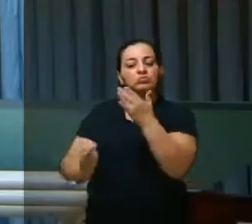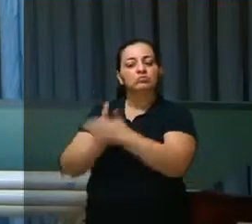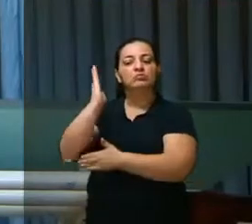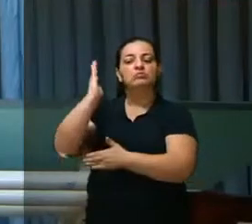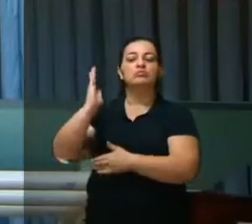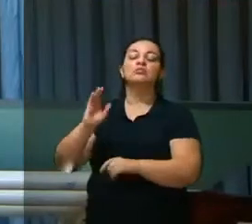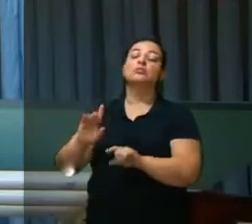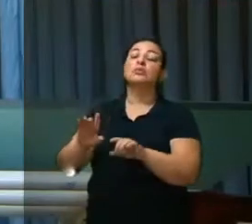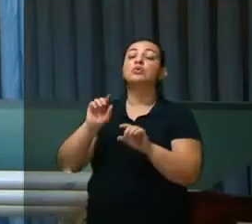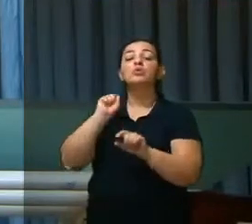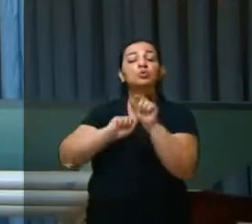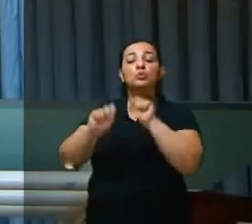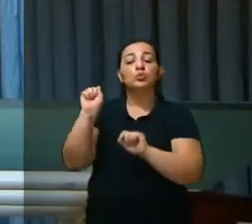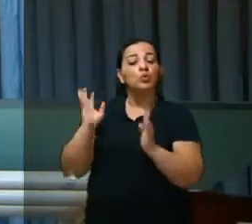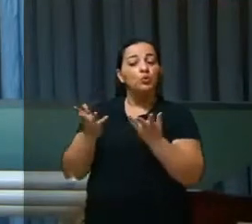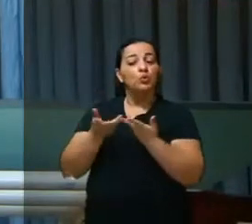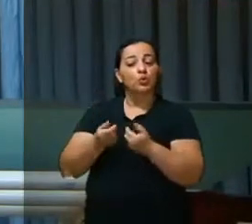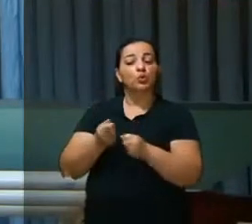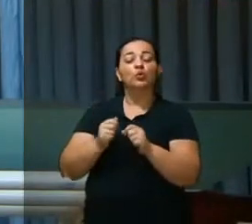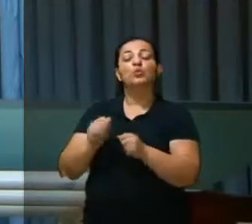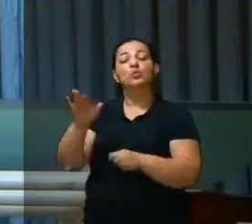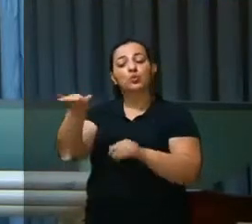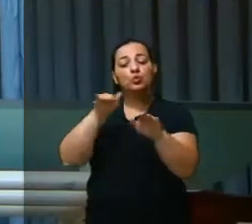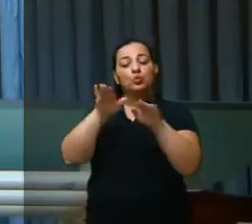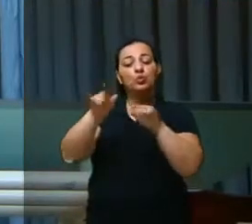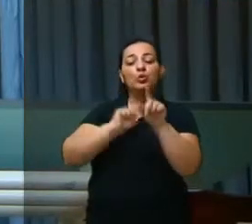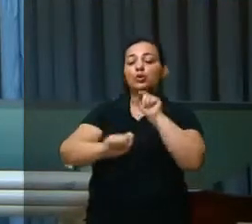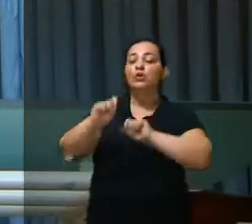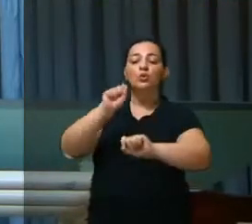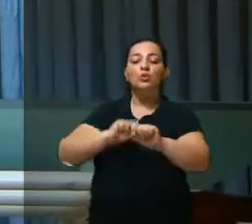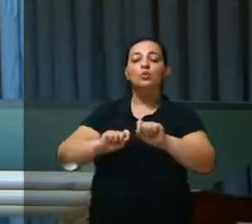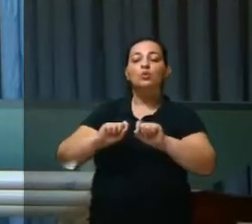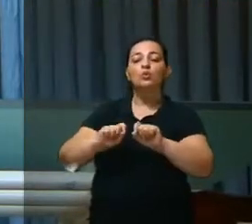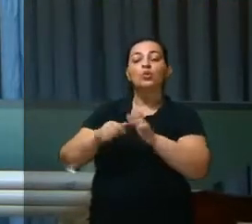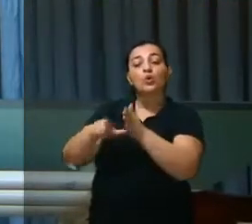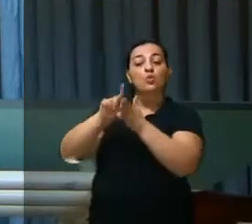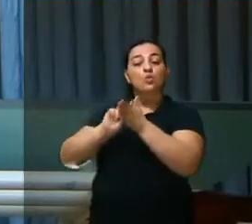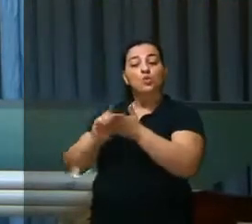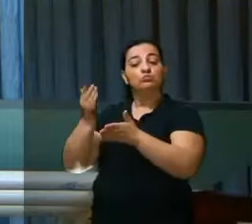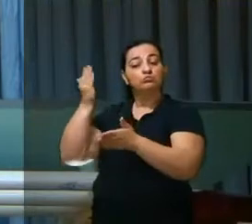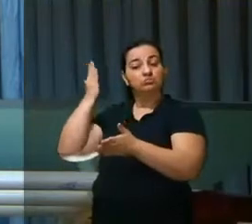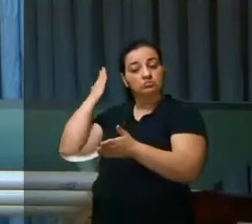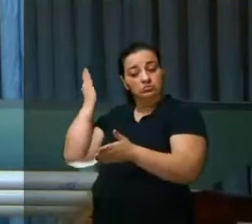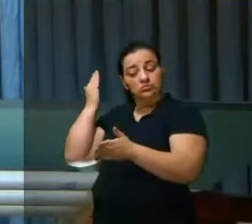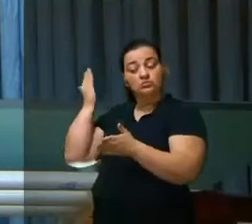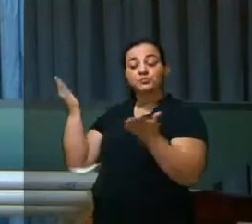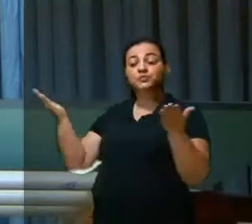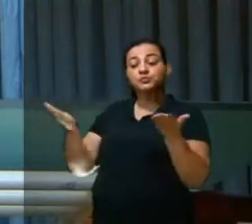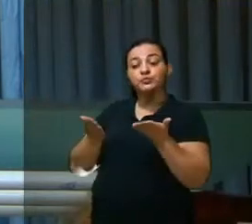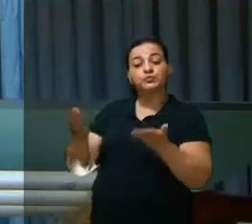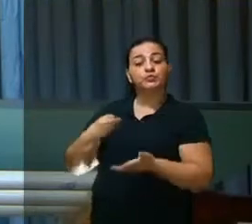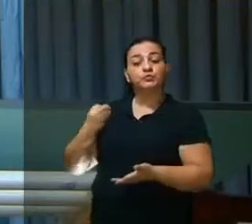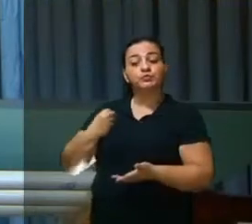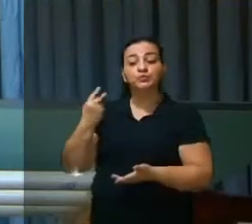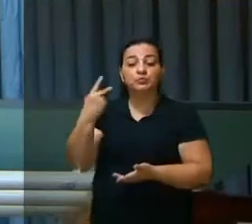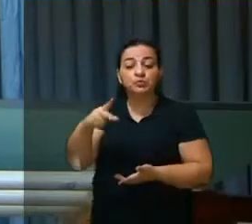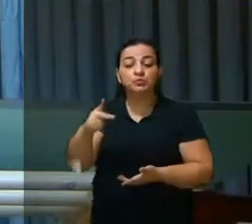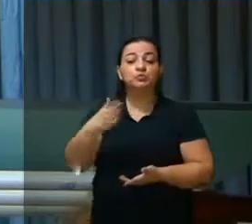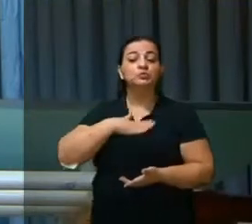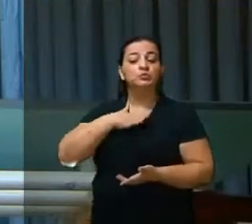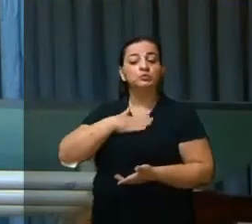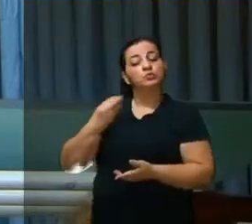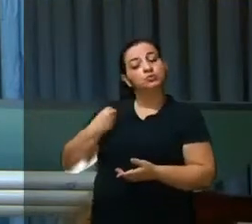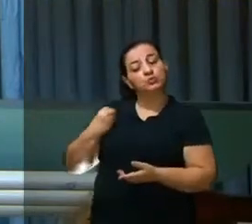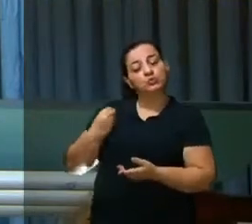e o que qualifica para ser chamado é o o antes é o agora é a minha vida é sua